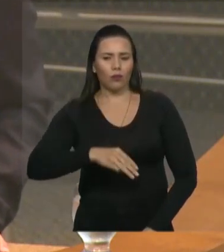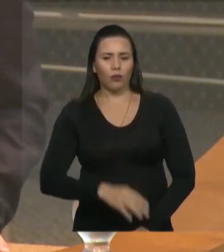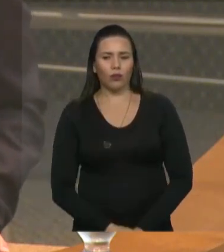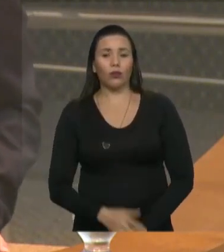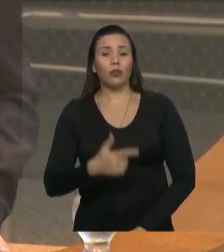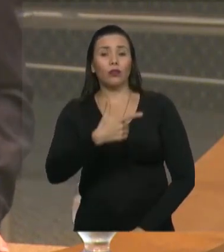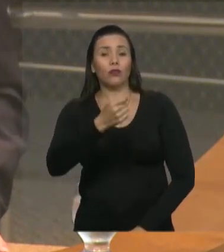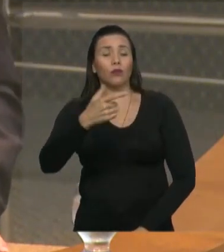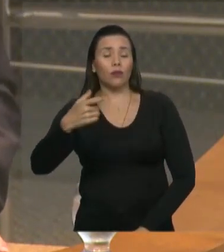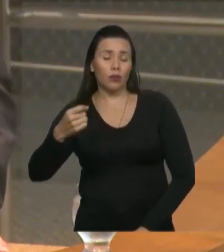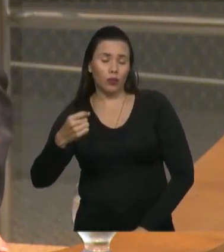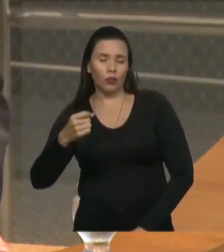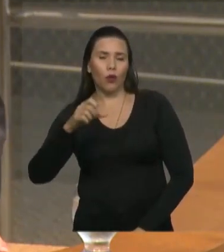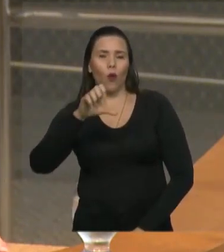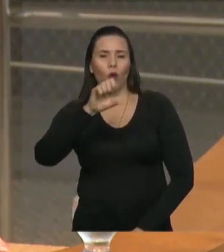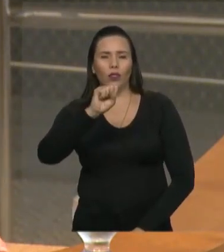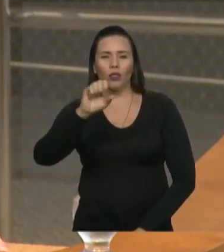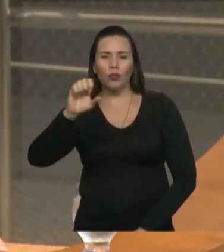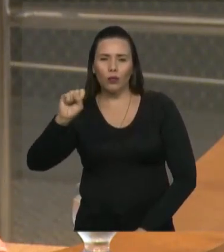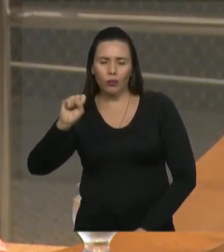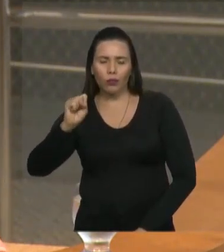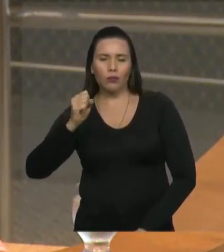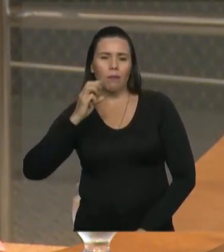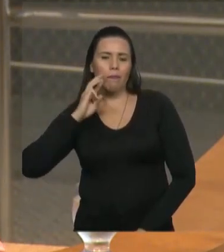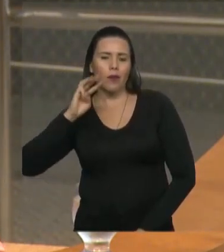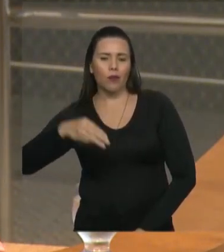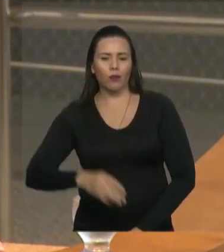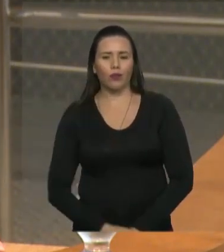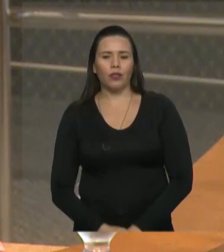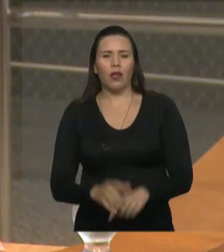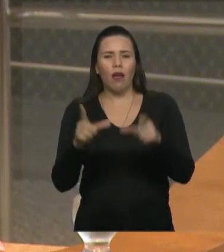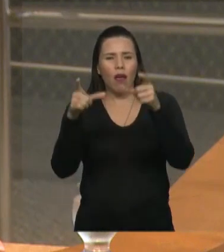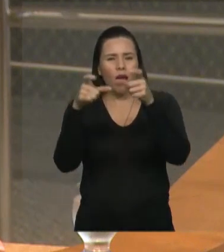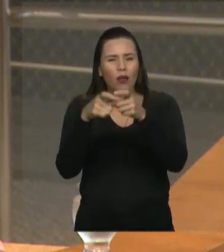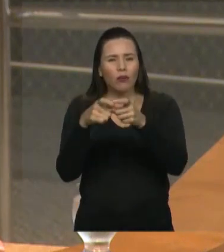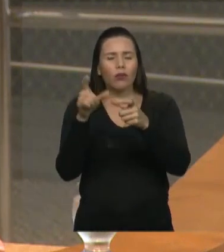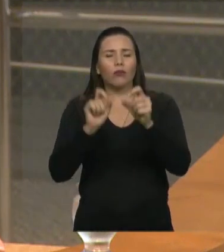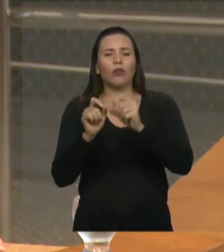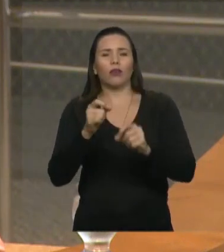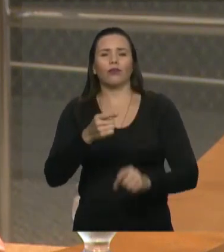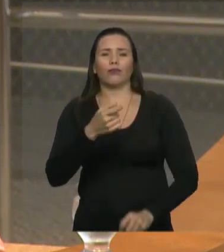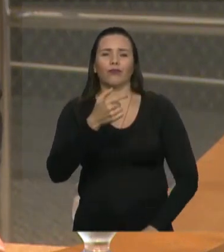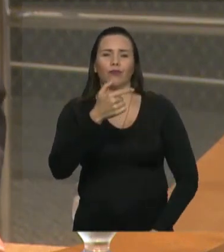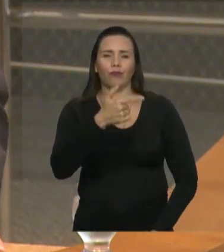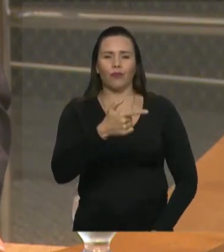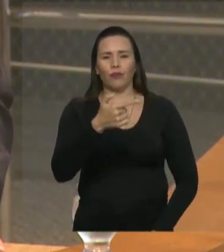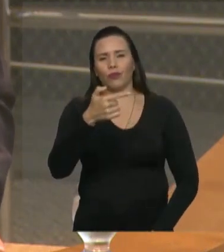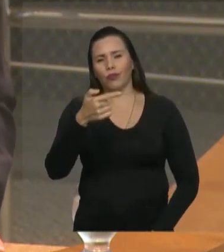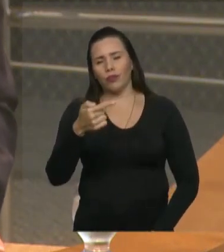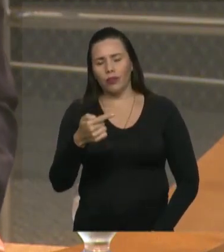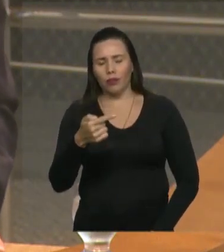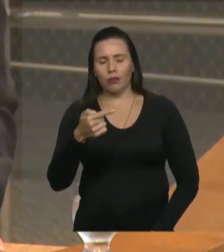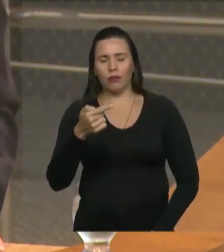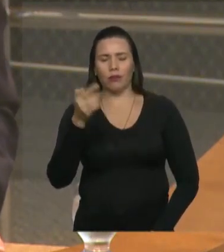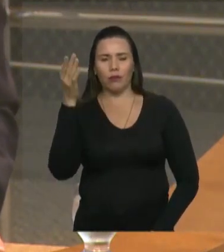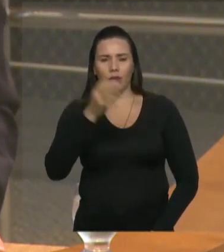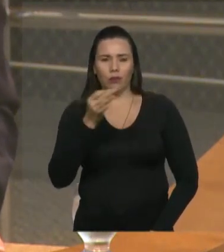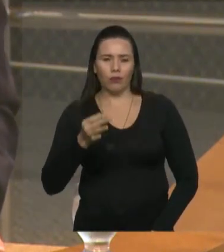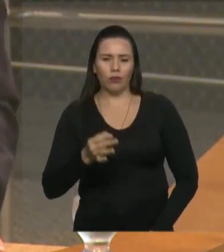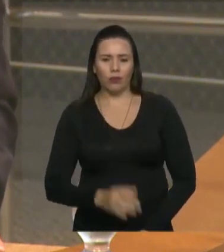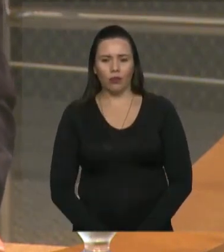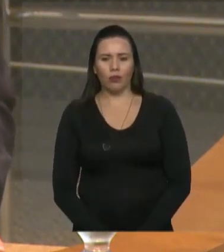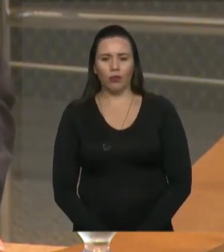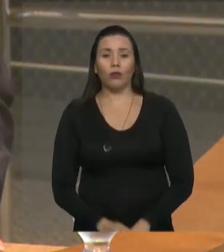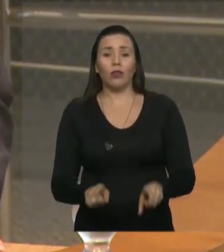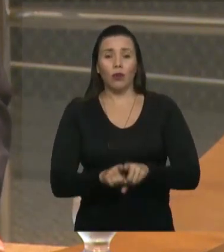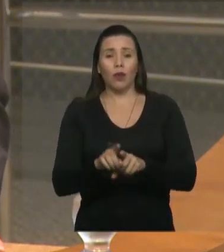88 milhões. Redução de menos 27% do investimento na CAEMA. Implantação de sistema de esgoto sanitário